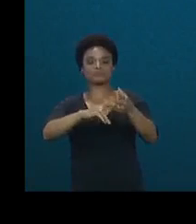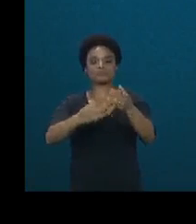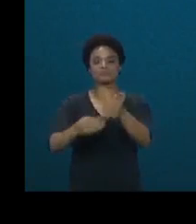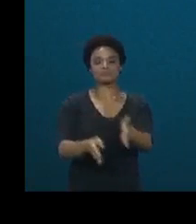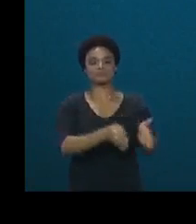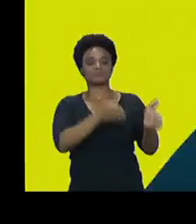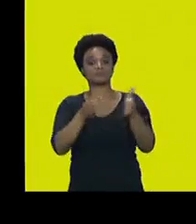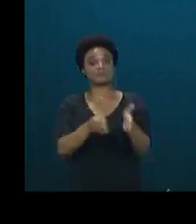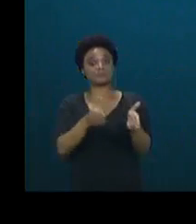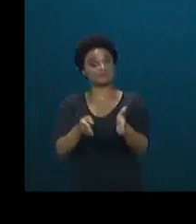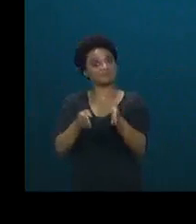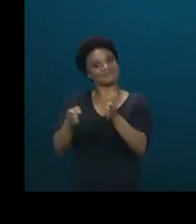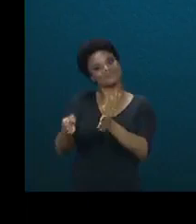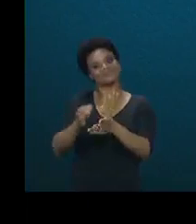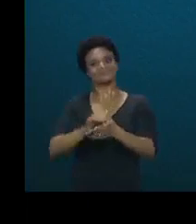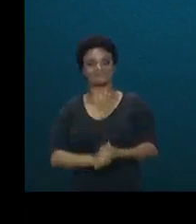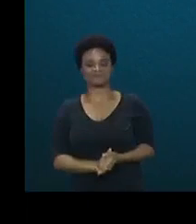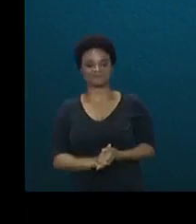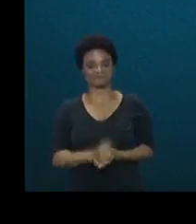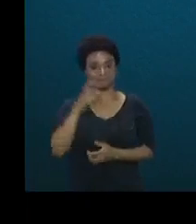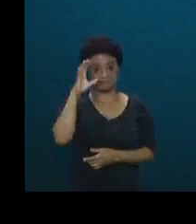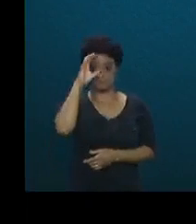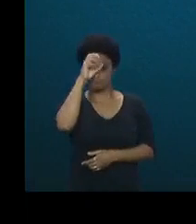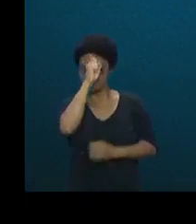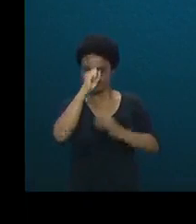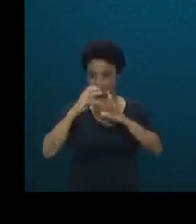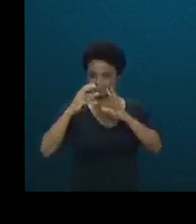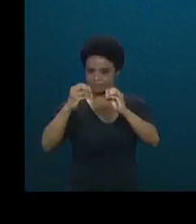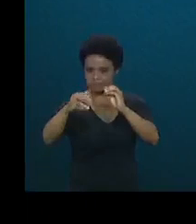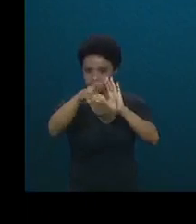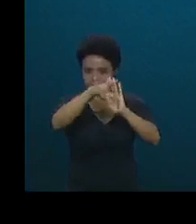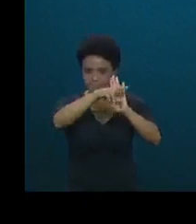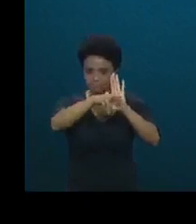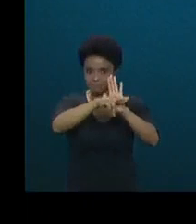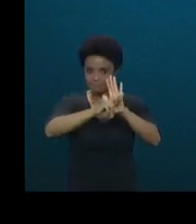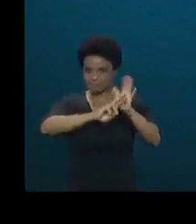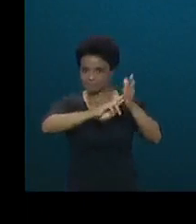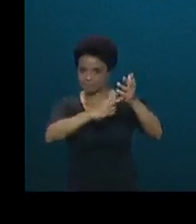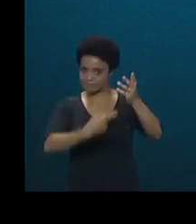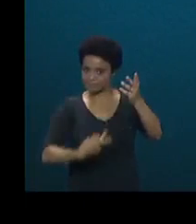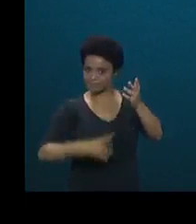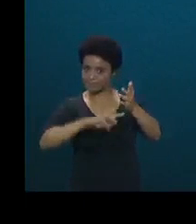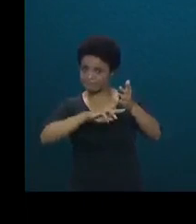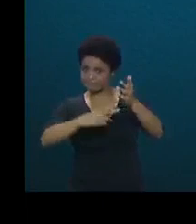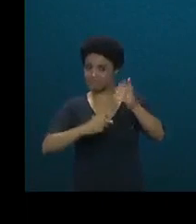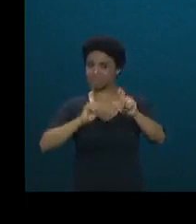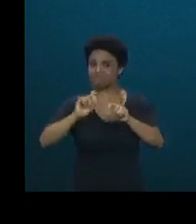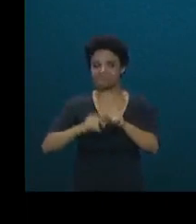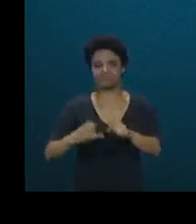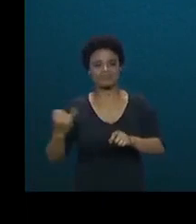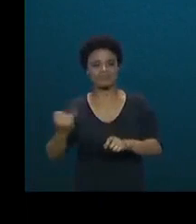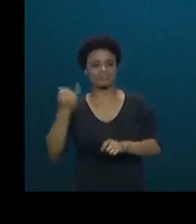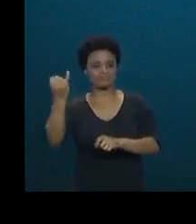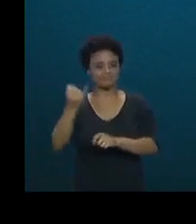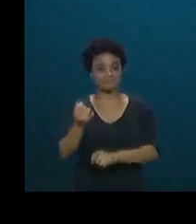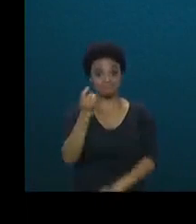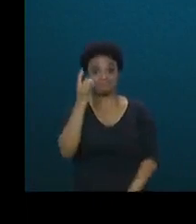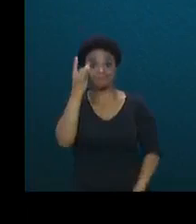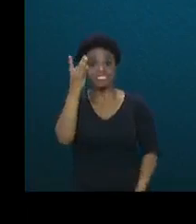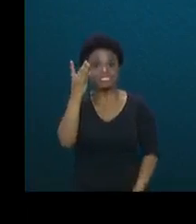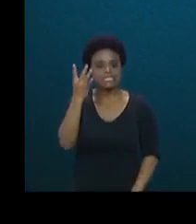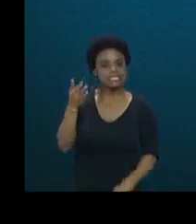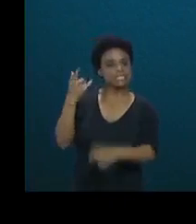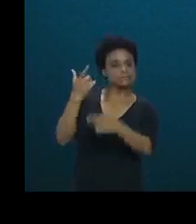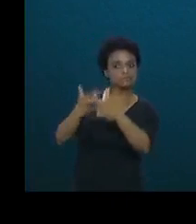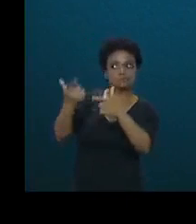sucessivas. A compreensão das regras de derivação é importante para facilitar a resolução de problemas em áreas que você